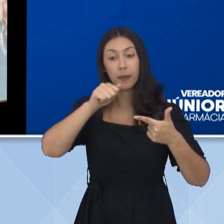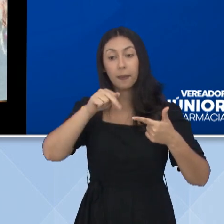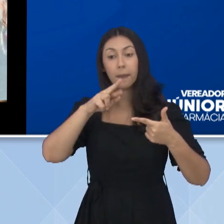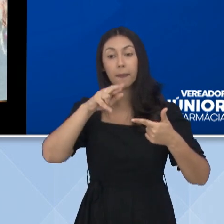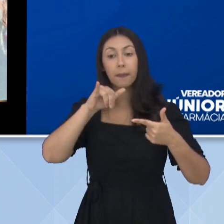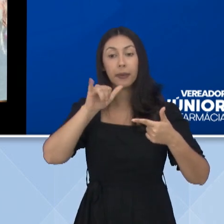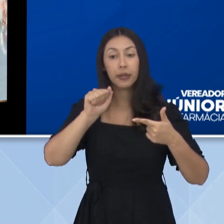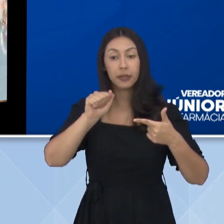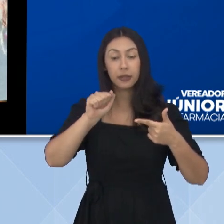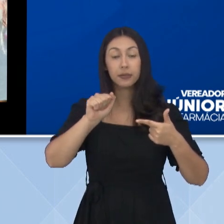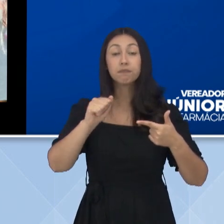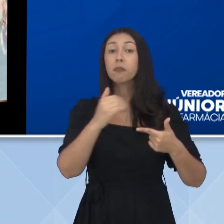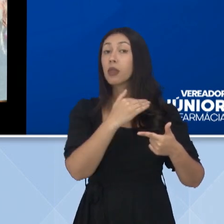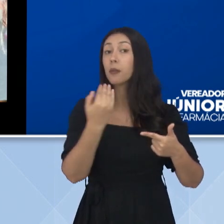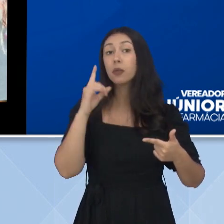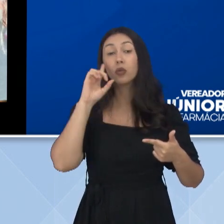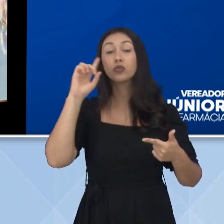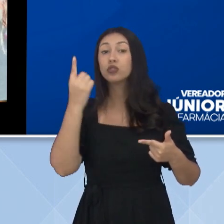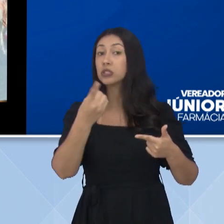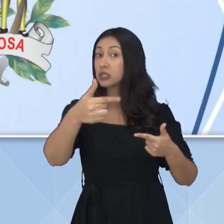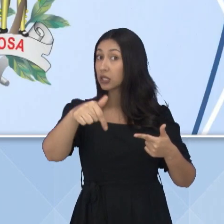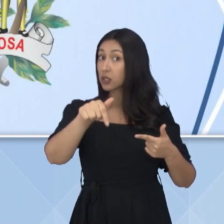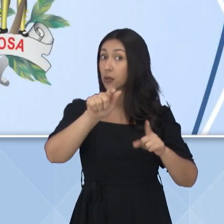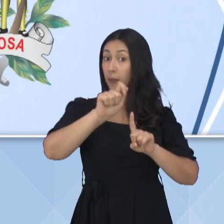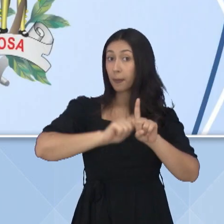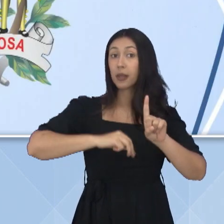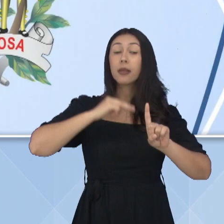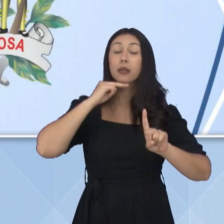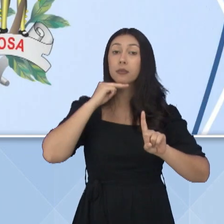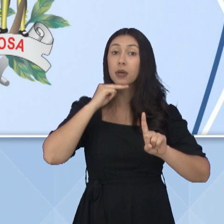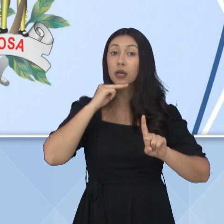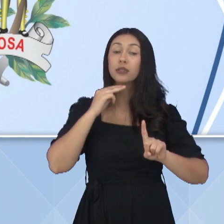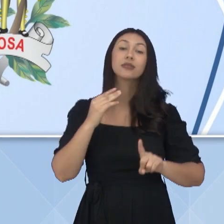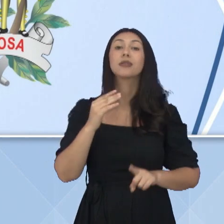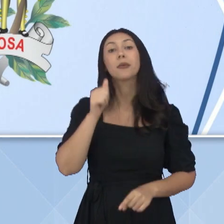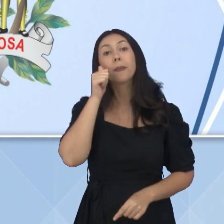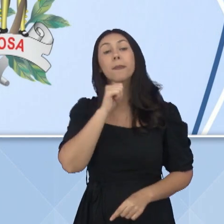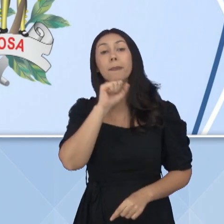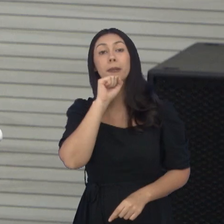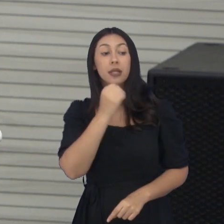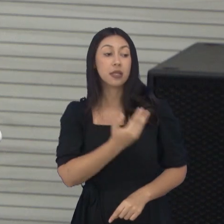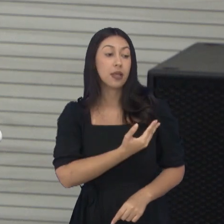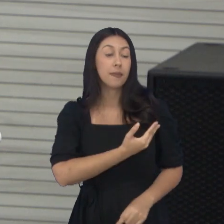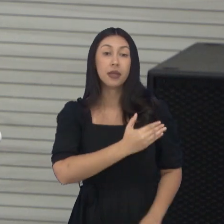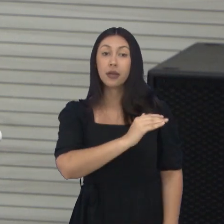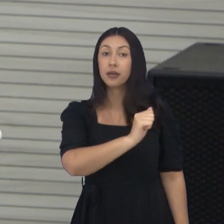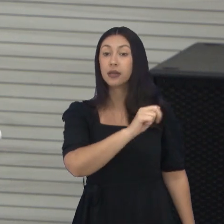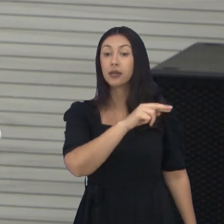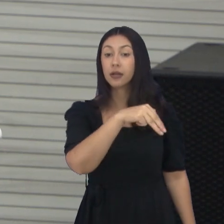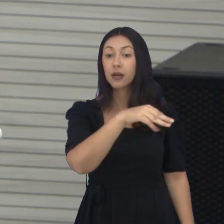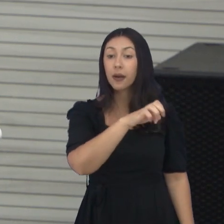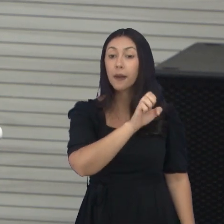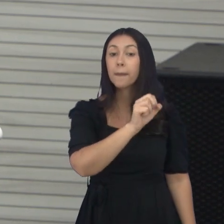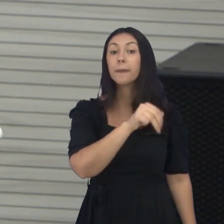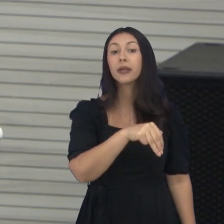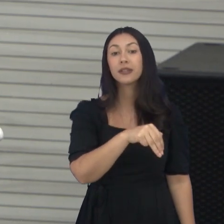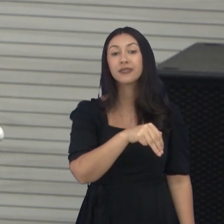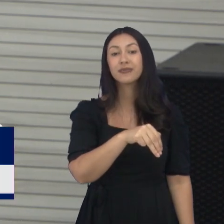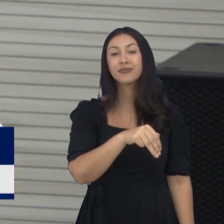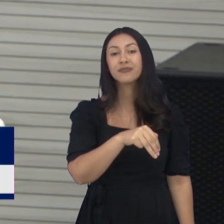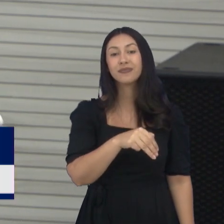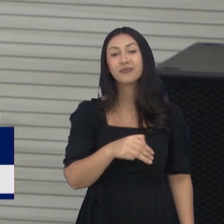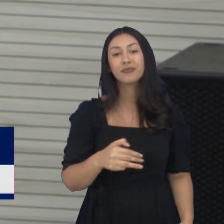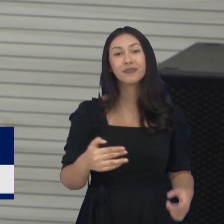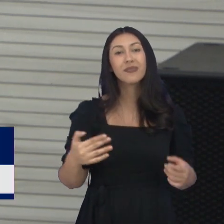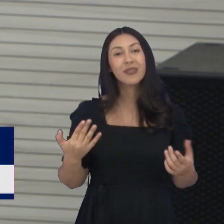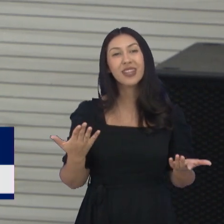Veloso Gonçalves, faleceu dia 17/3, mãe da minha amiga Carmen, essa senhora... ainda bebê,